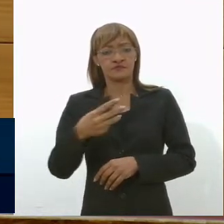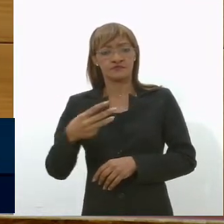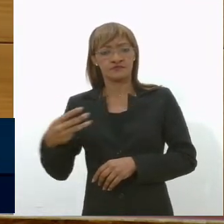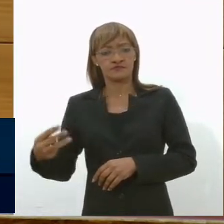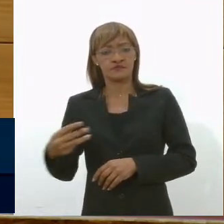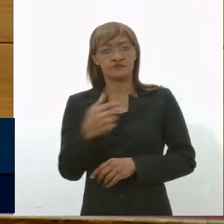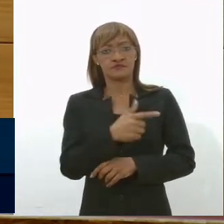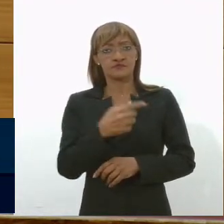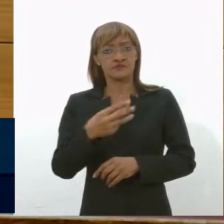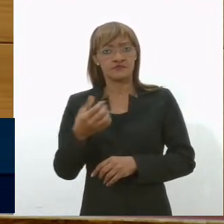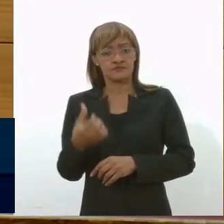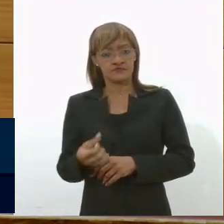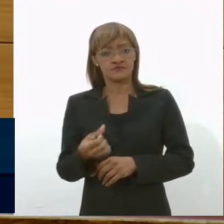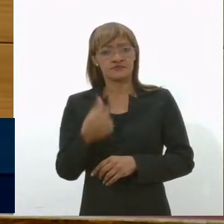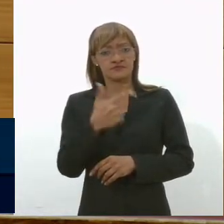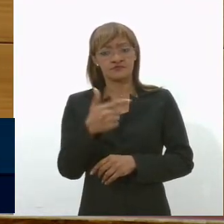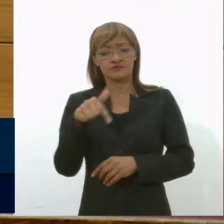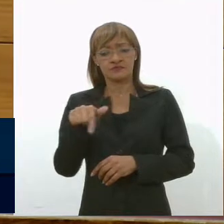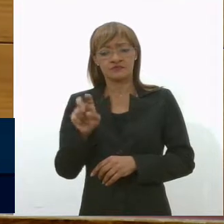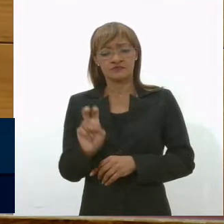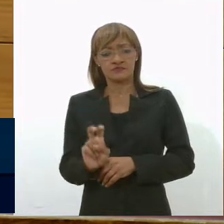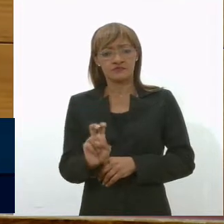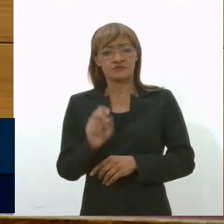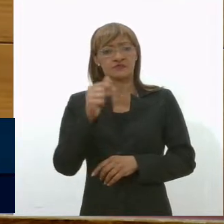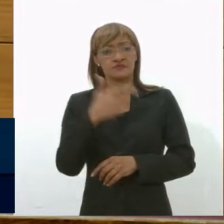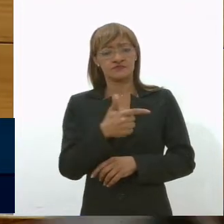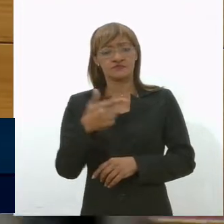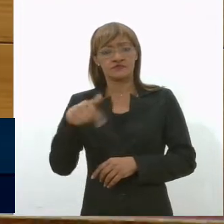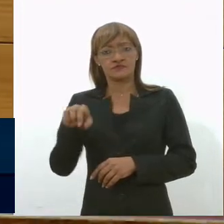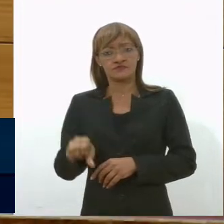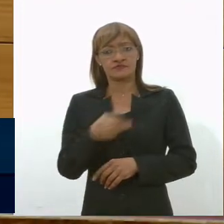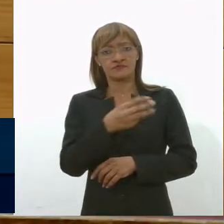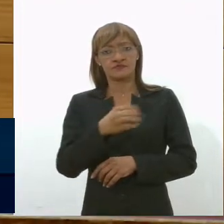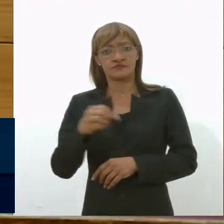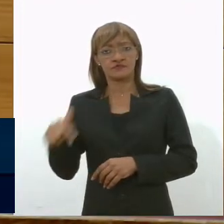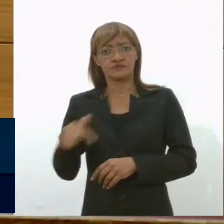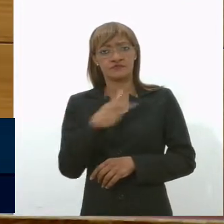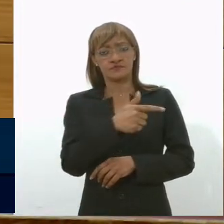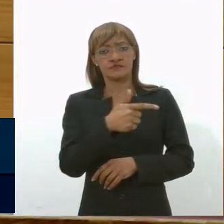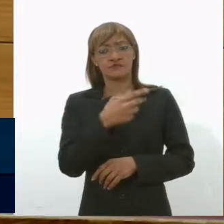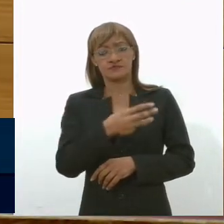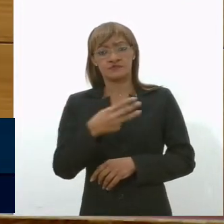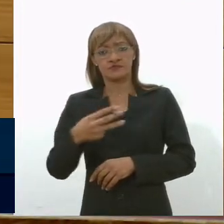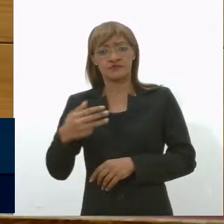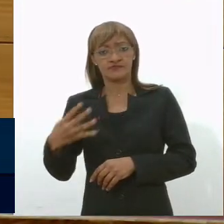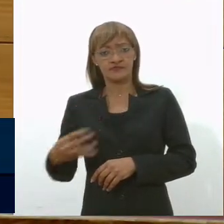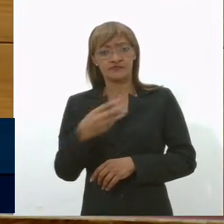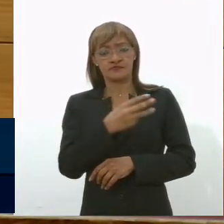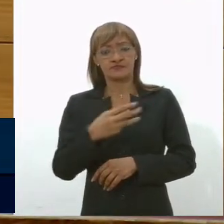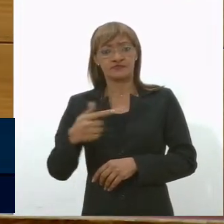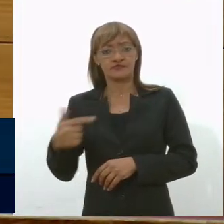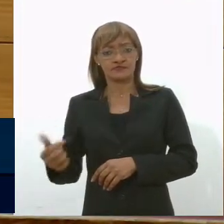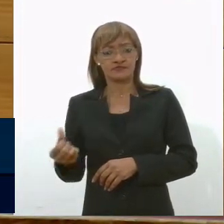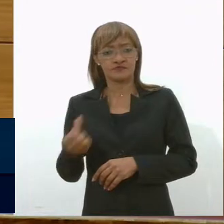236, 275, 279, 307, 324, 326. E o projeto de resolução